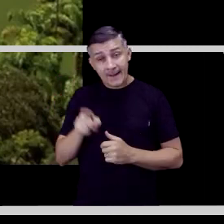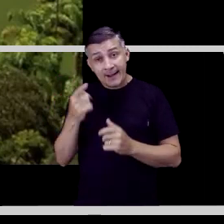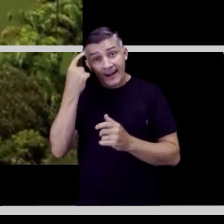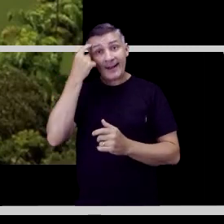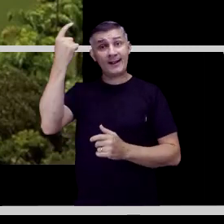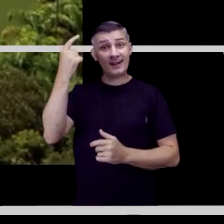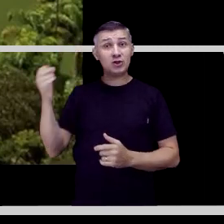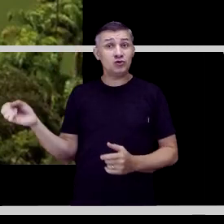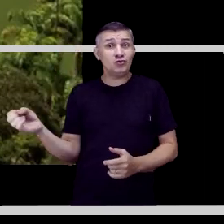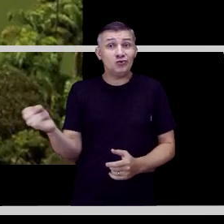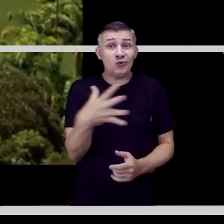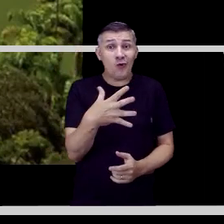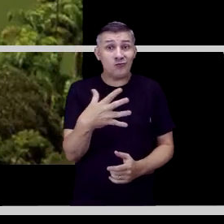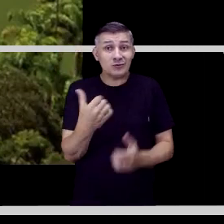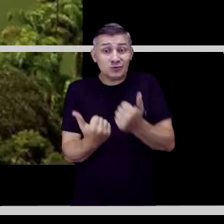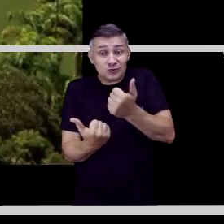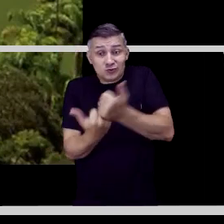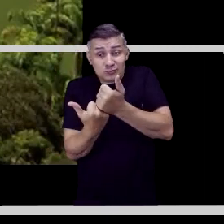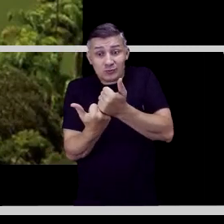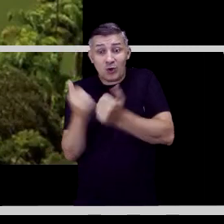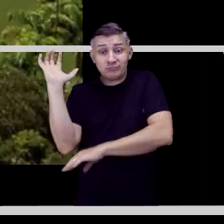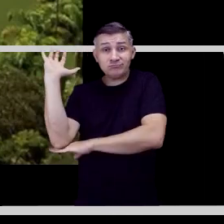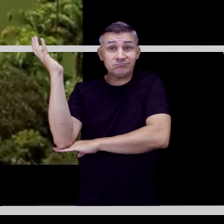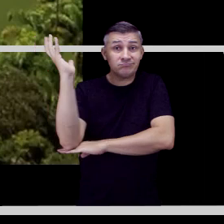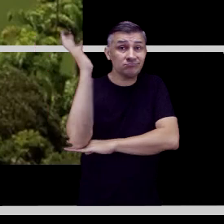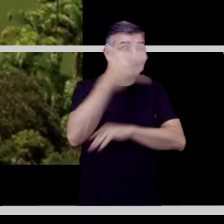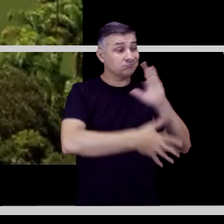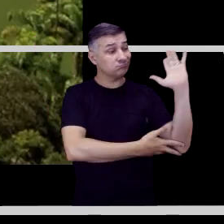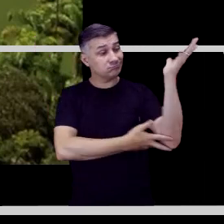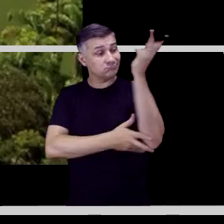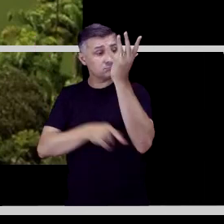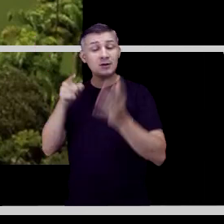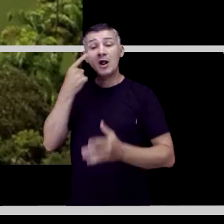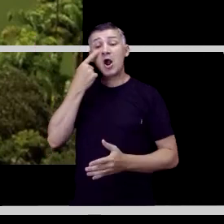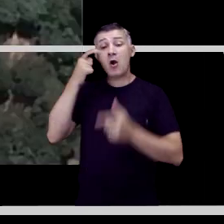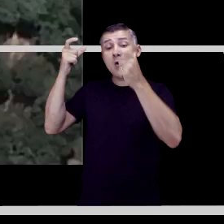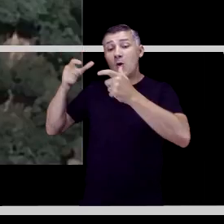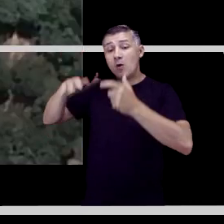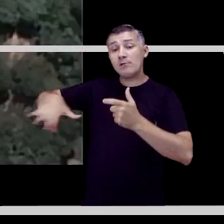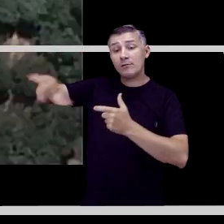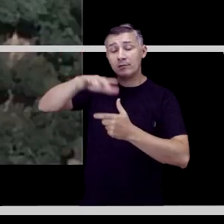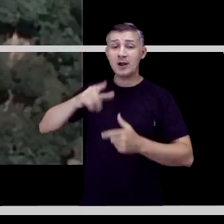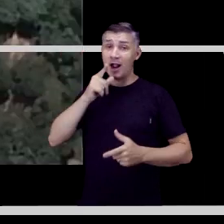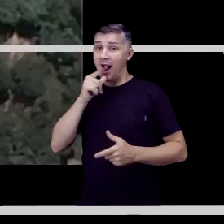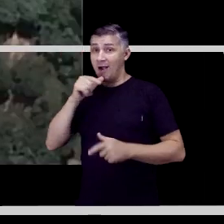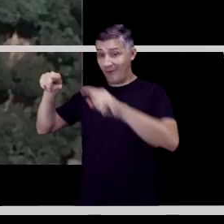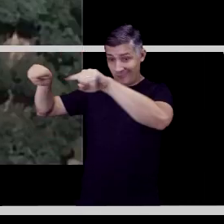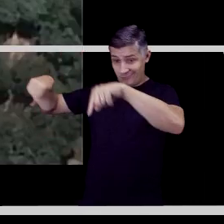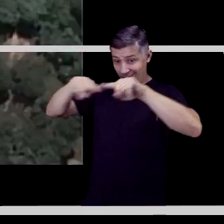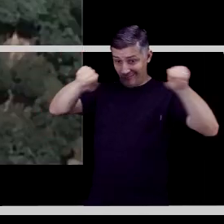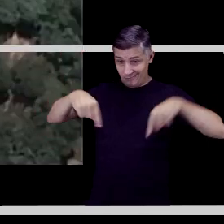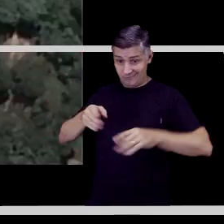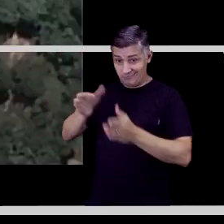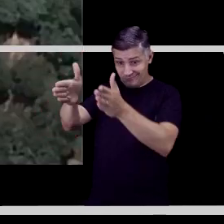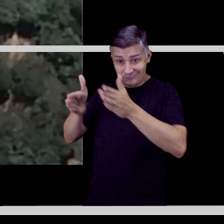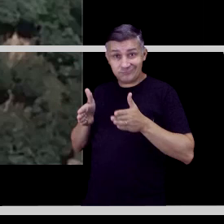que cria um novo suporte para o paisagismo, né? Ele está aí localizado entre dois lagos,